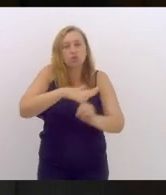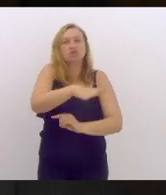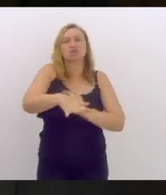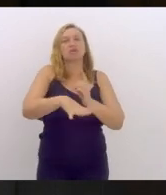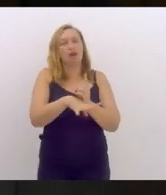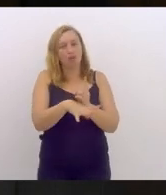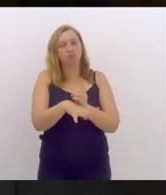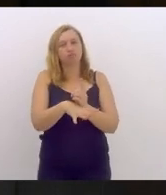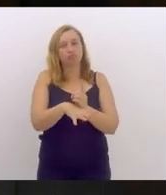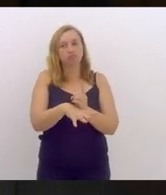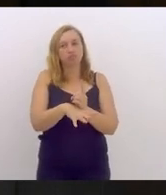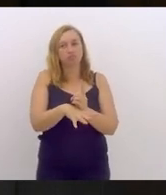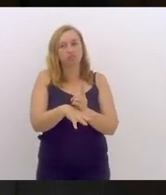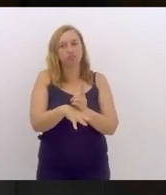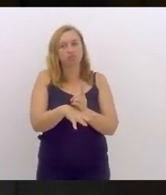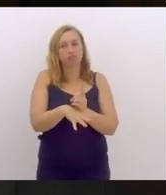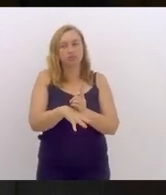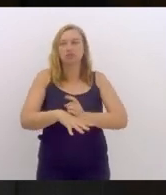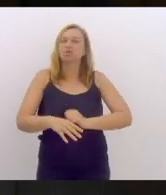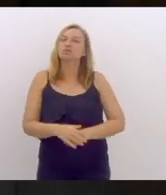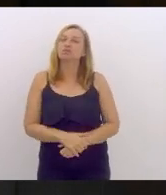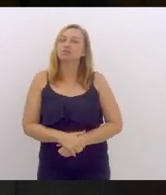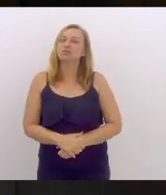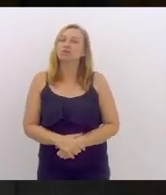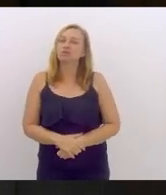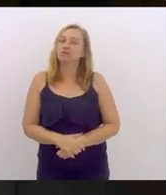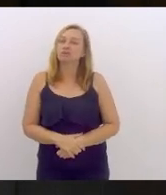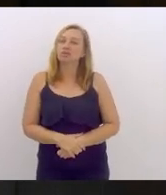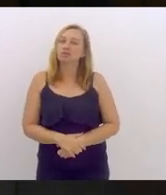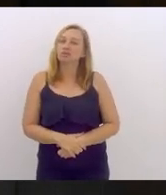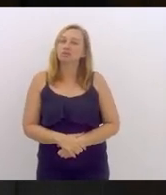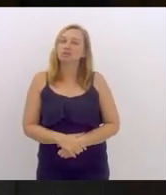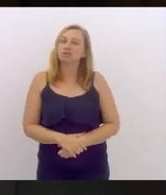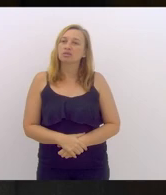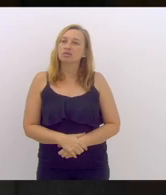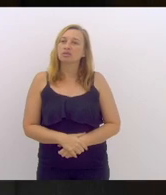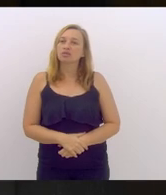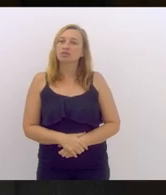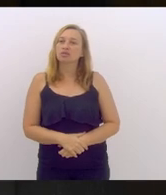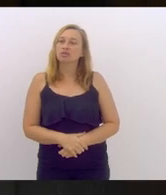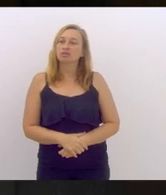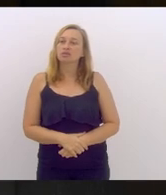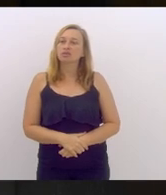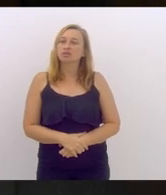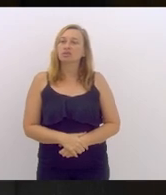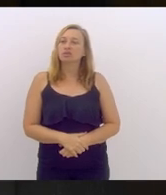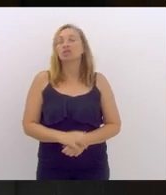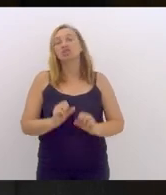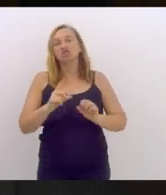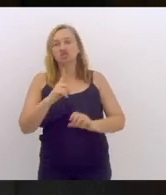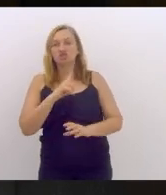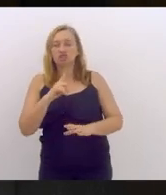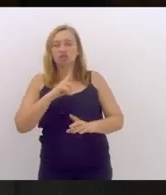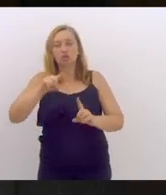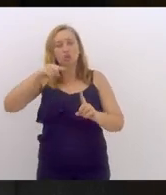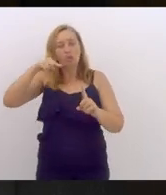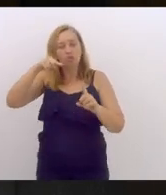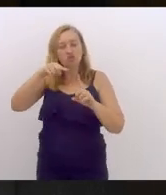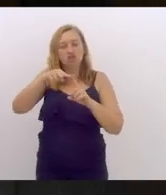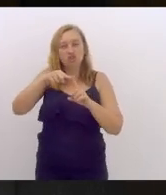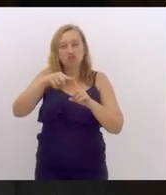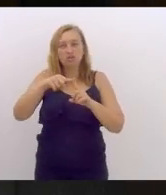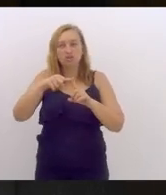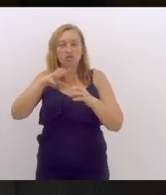que anistiasse tanta contradição e tivesse como objeto